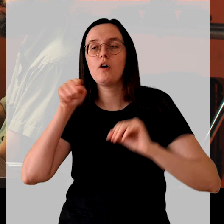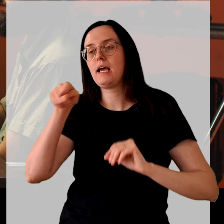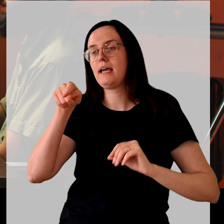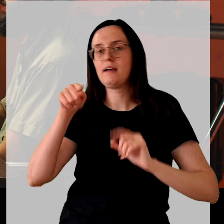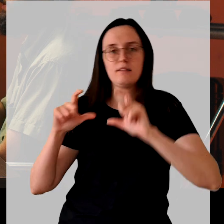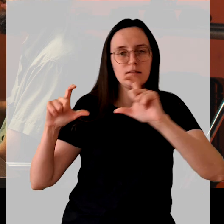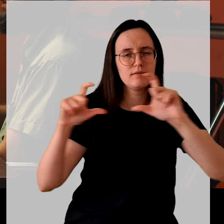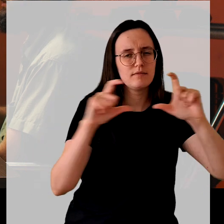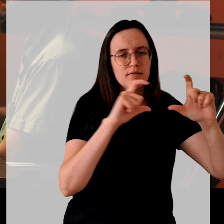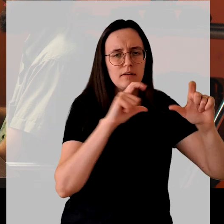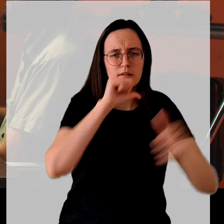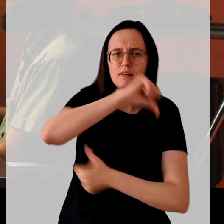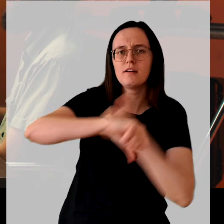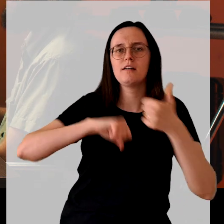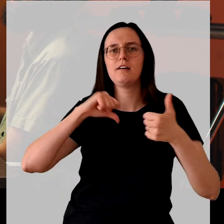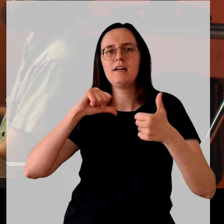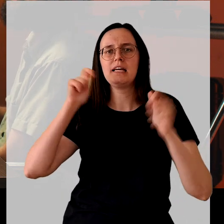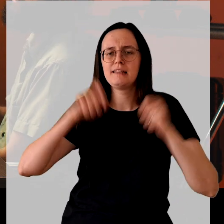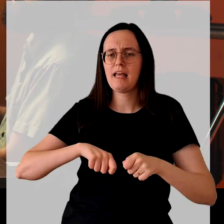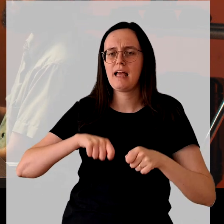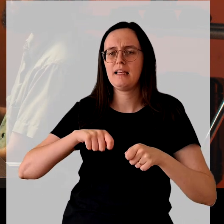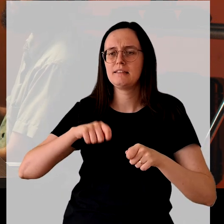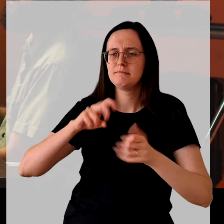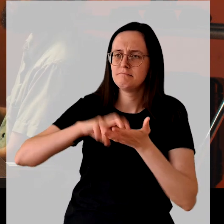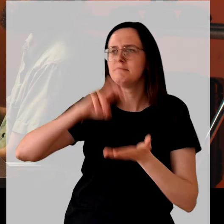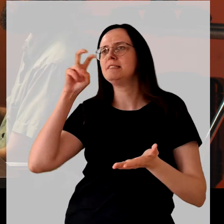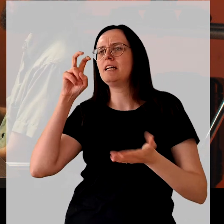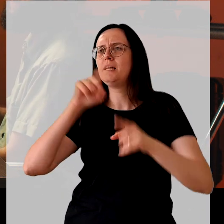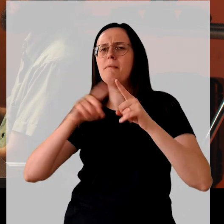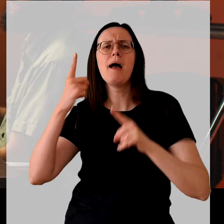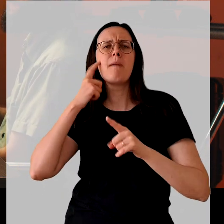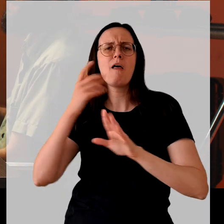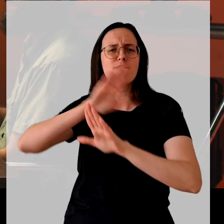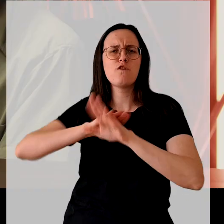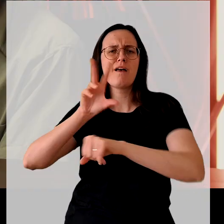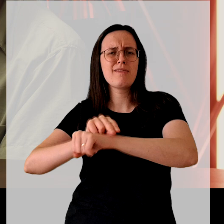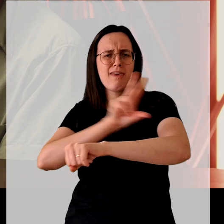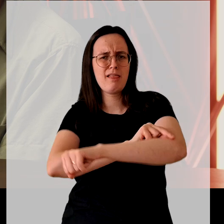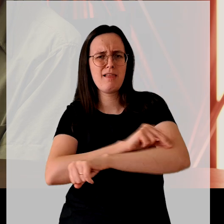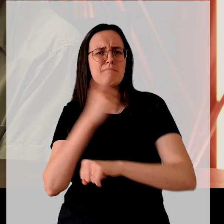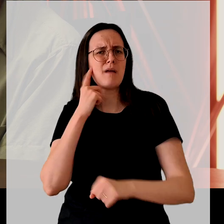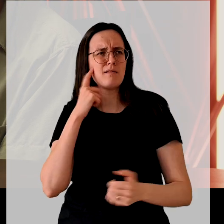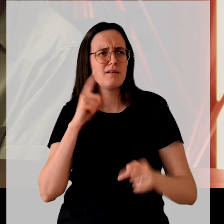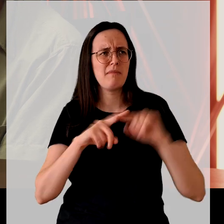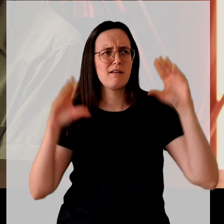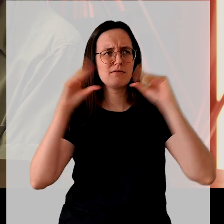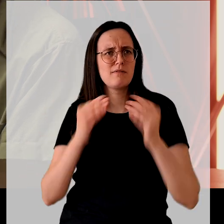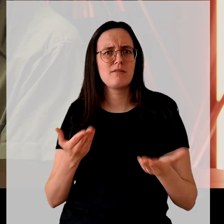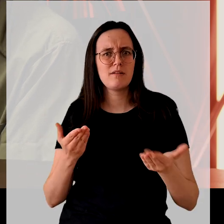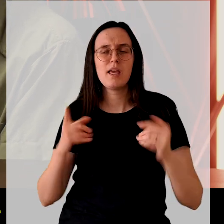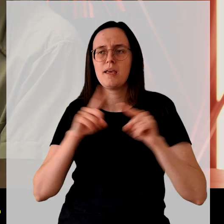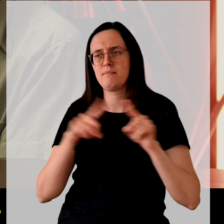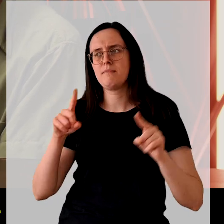o fotógrafo fazia cedia e ter barulho de grilo de fundo. E aí eu falei, tá, mas é